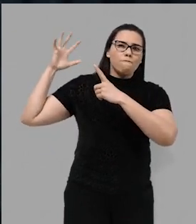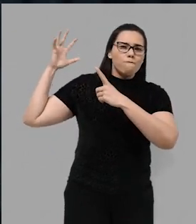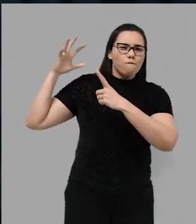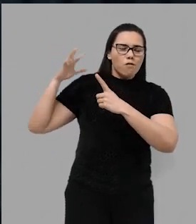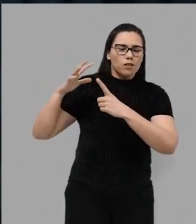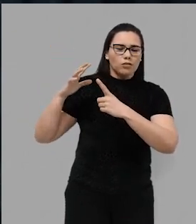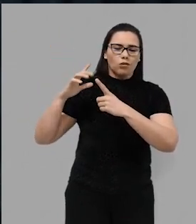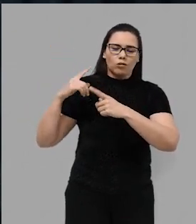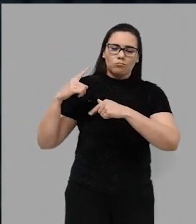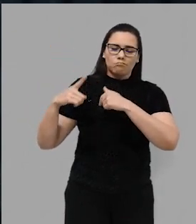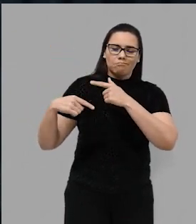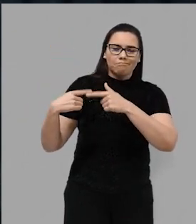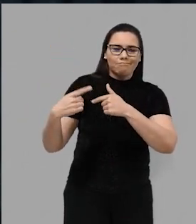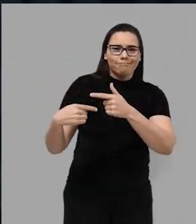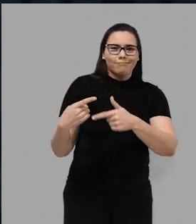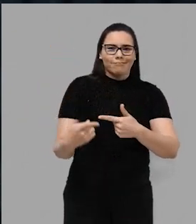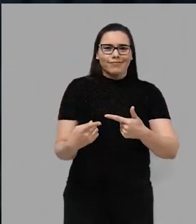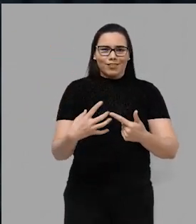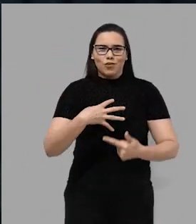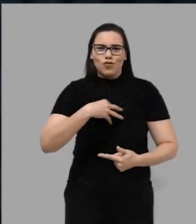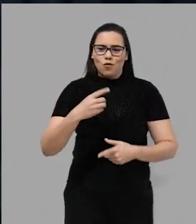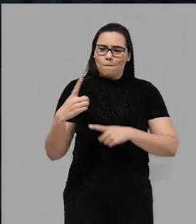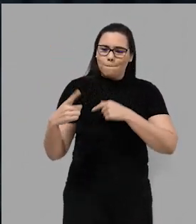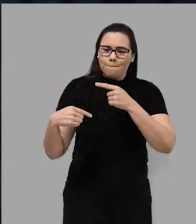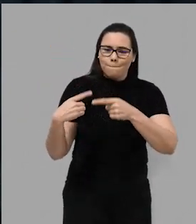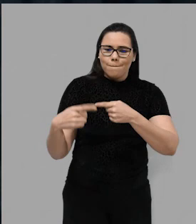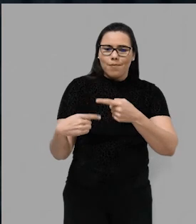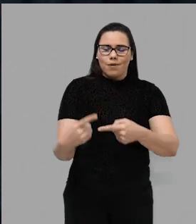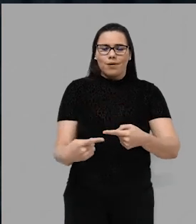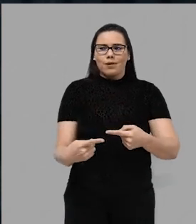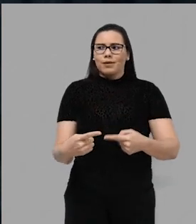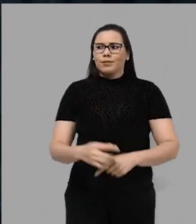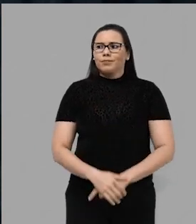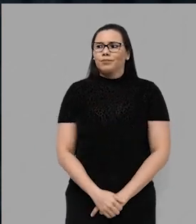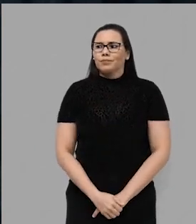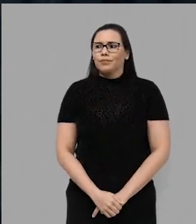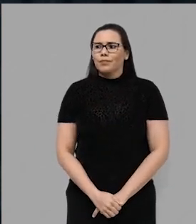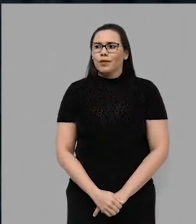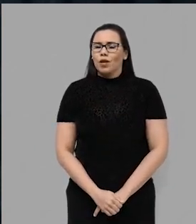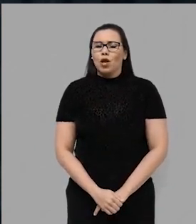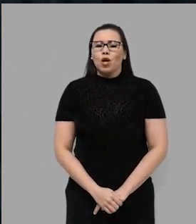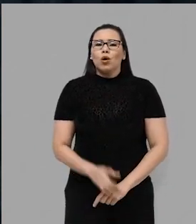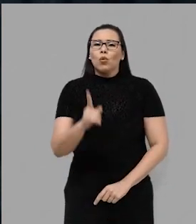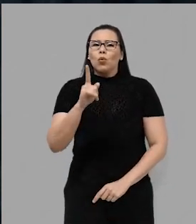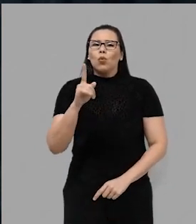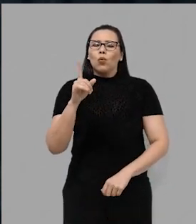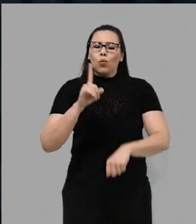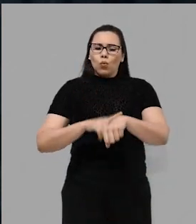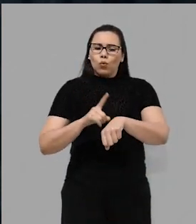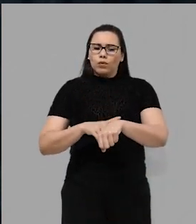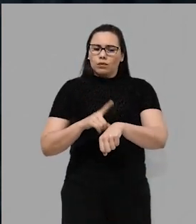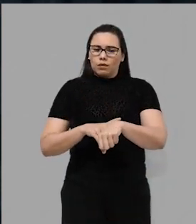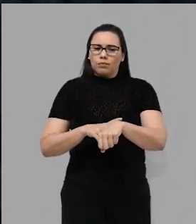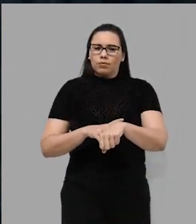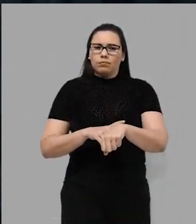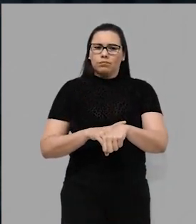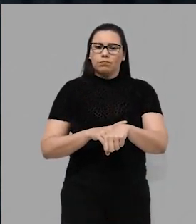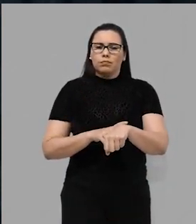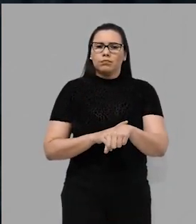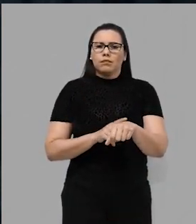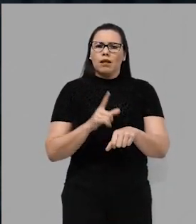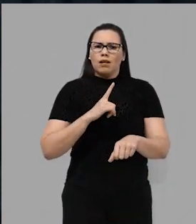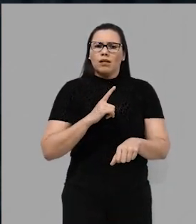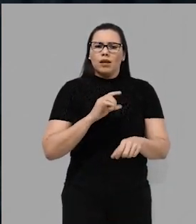nessa árvore que o tempo ele está sendo representado aqui, ó, por esse gráfico que está bem na